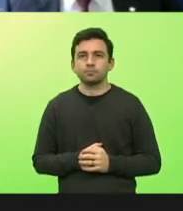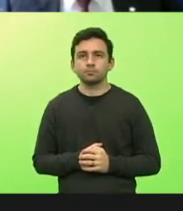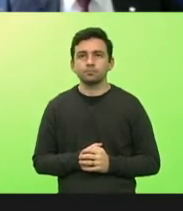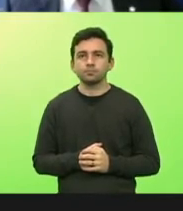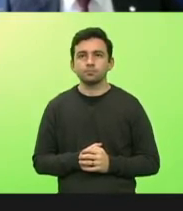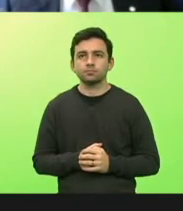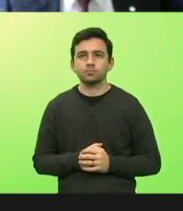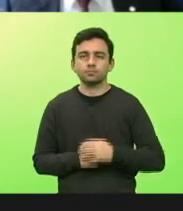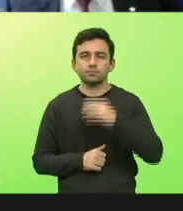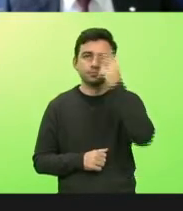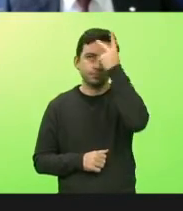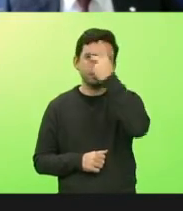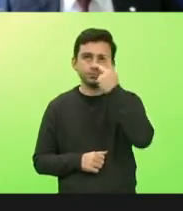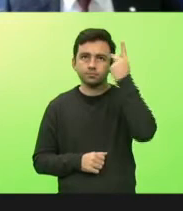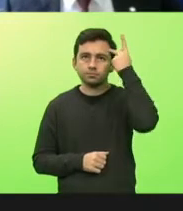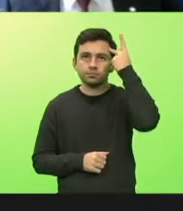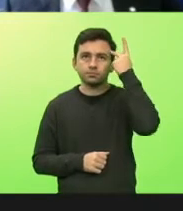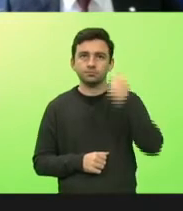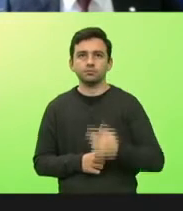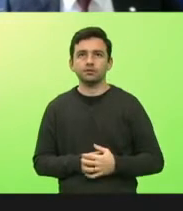Deputada Paulinha.